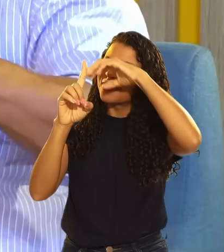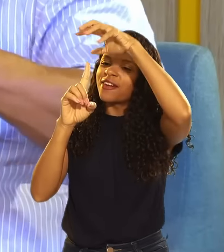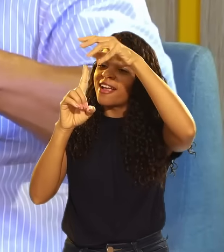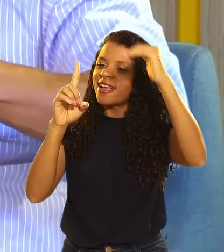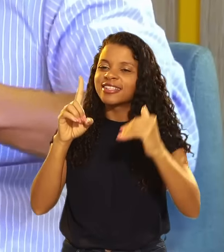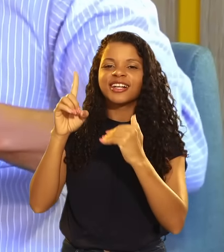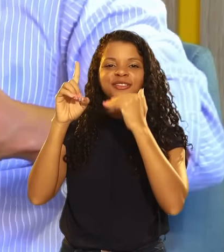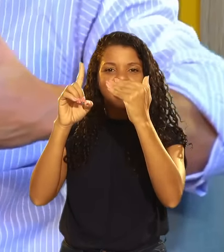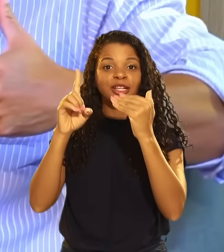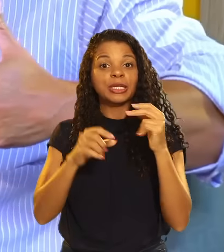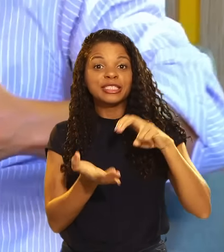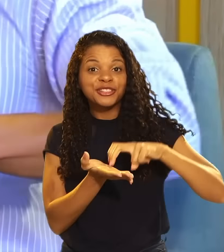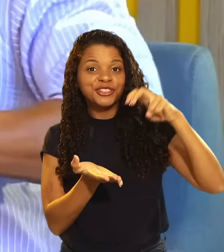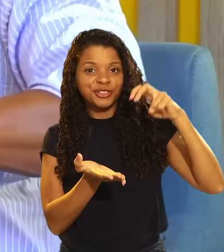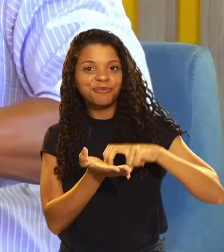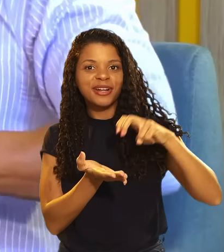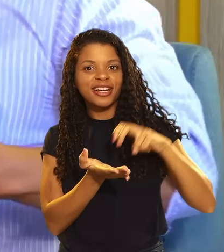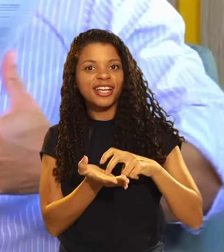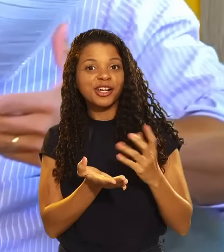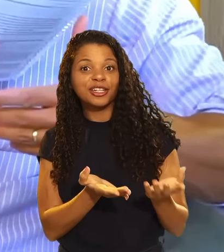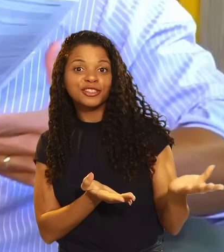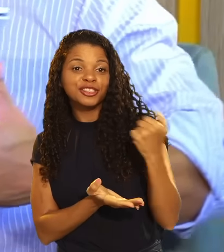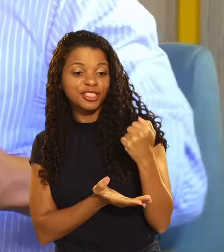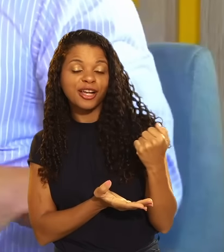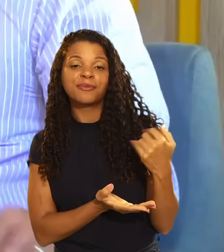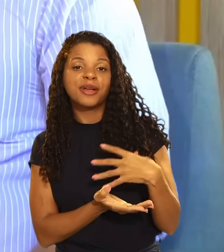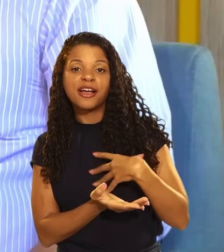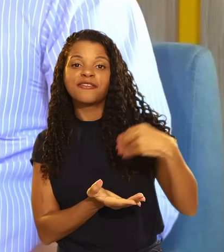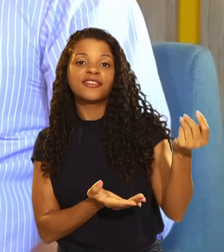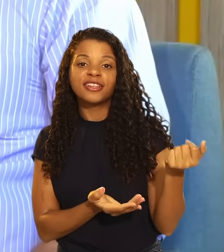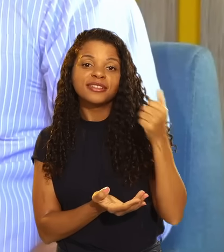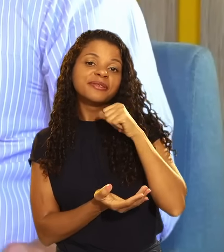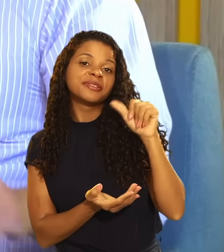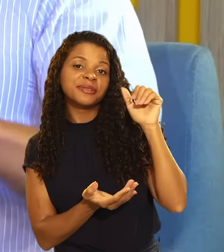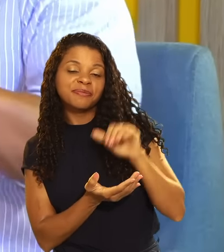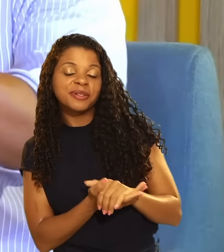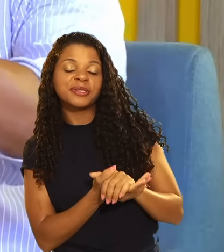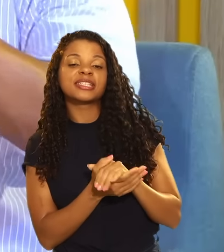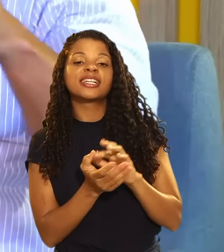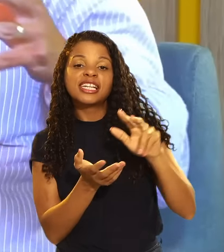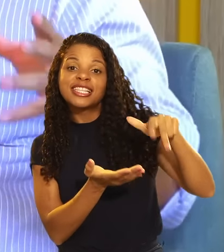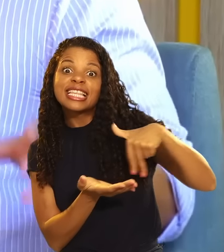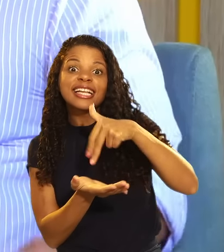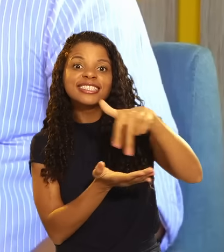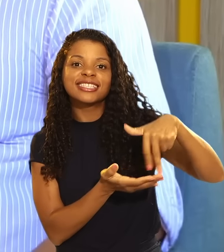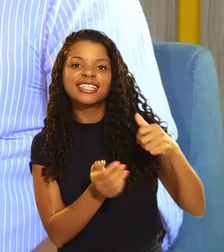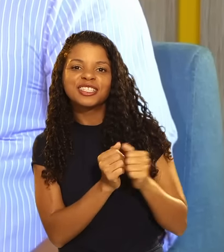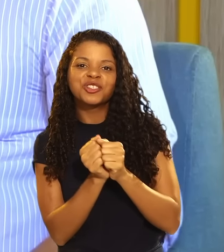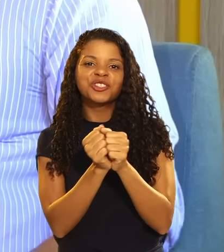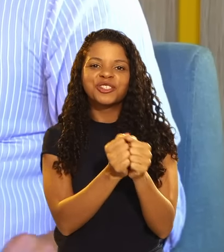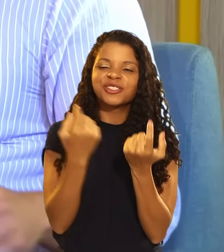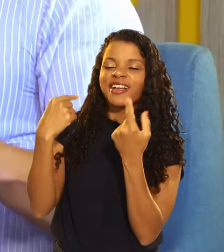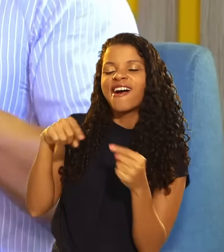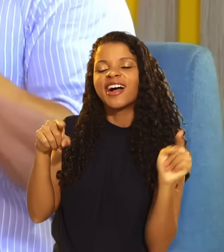hino e trago ela para o colo e a gente vai, ela acordando e eu dançando com ela na sala. É muito gostoso, já virou a nossa tradição do sábado.